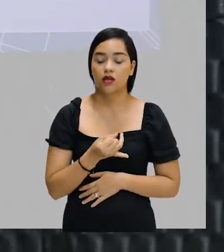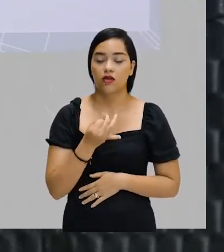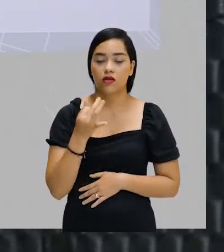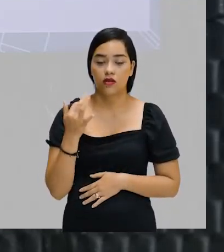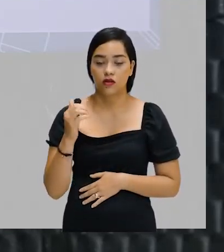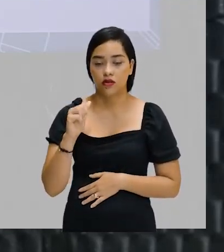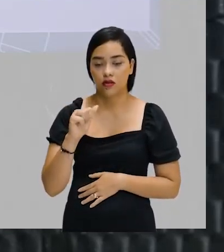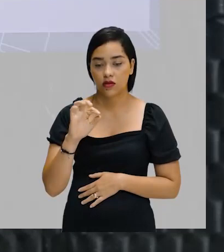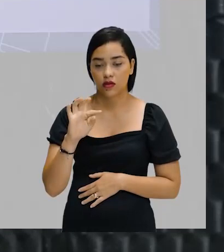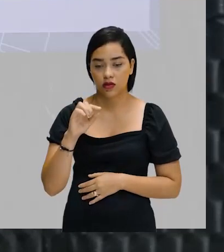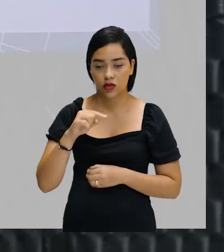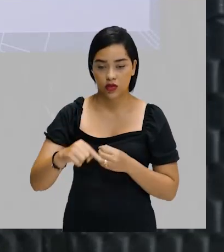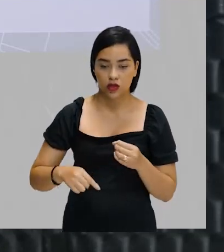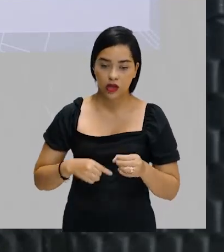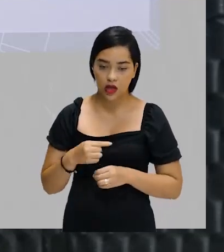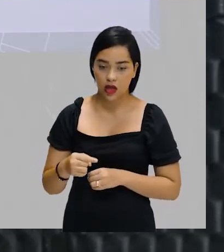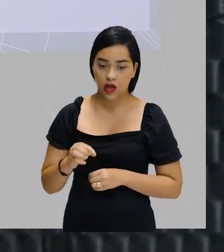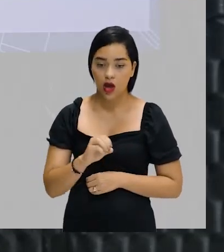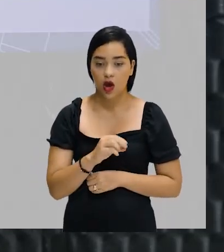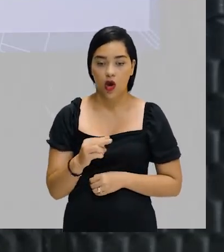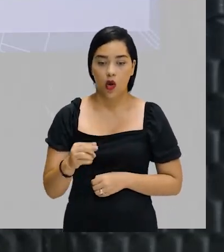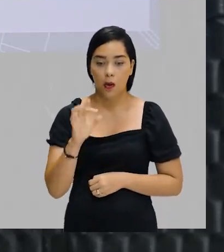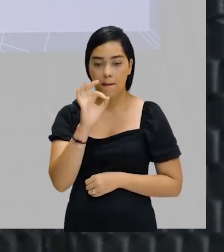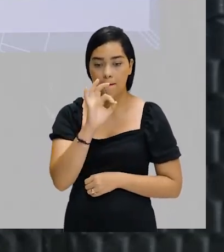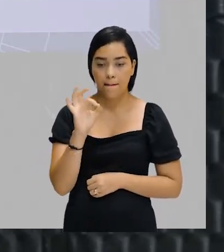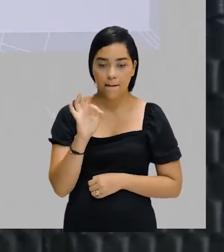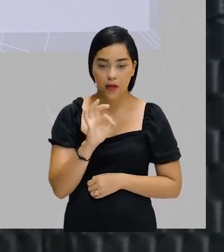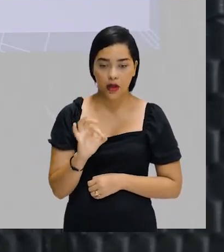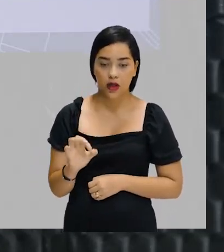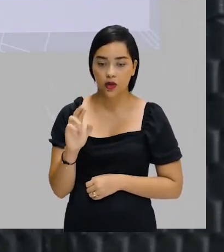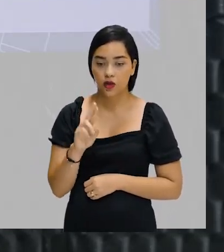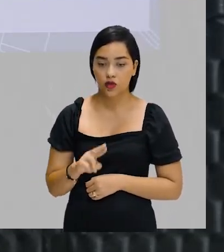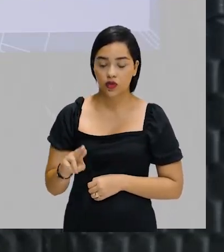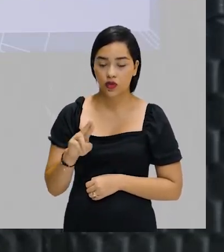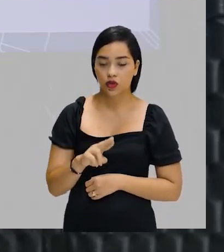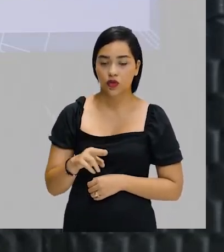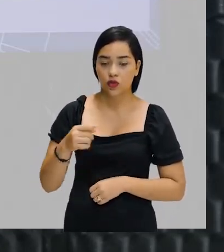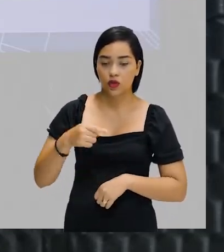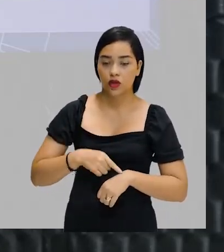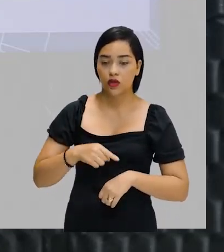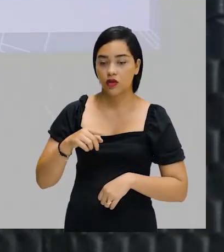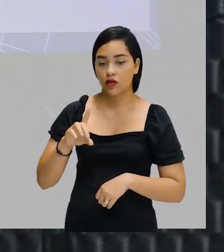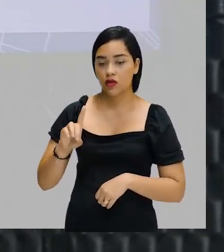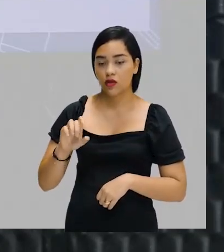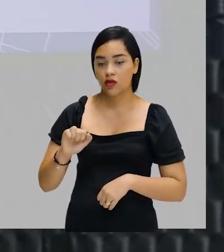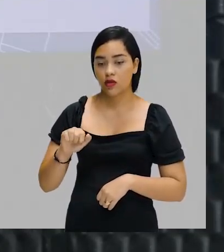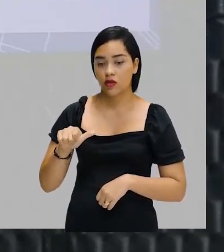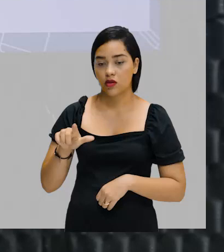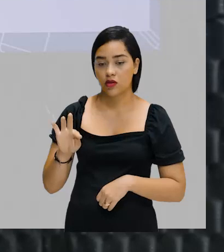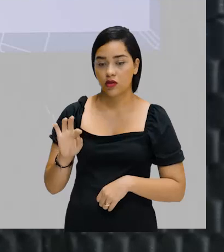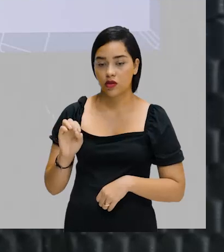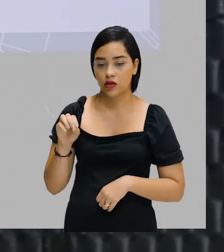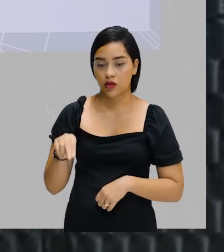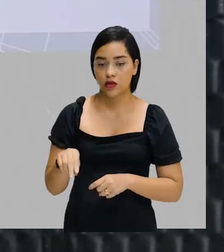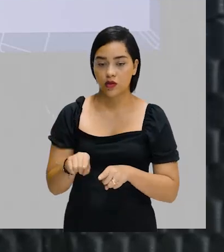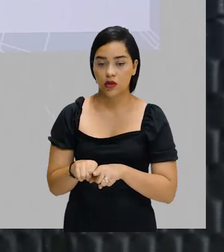de átomos, ou então de bolinhas, usando o modelo de Dalton, certo? Então, isso vai explicar